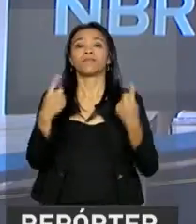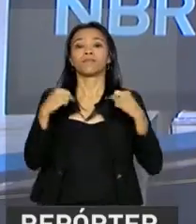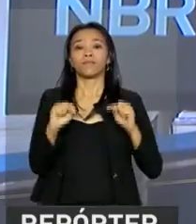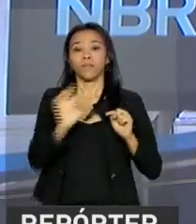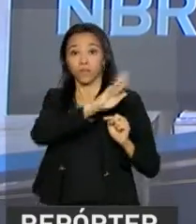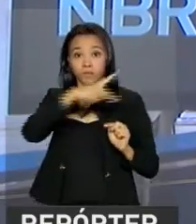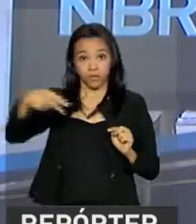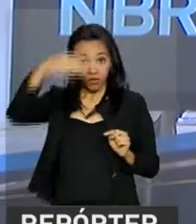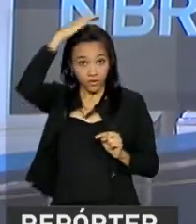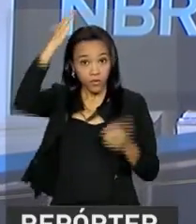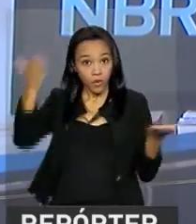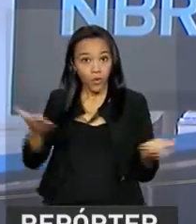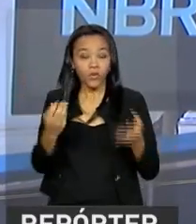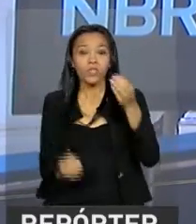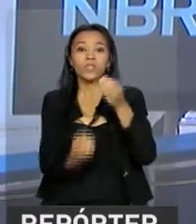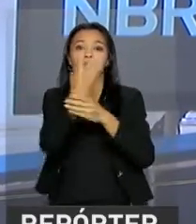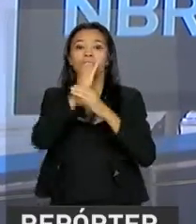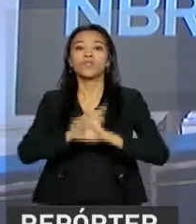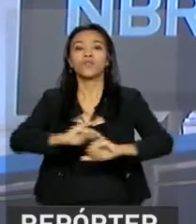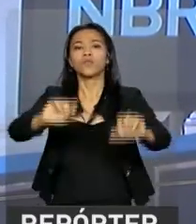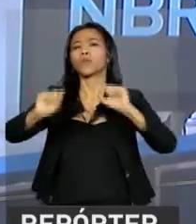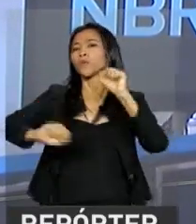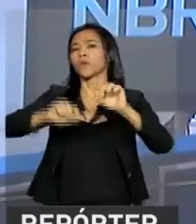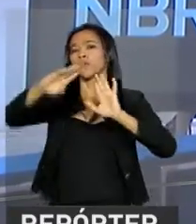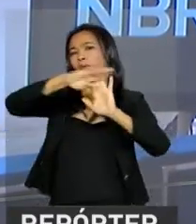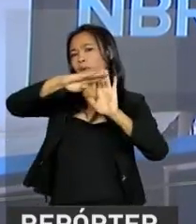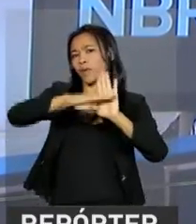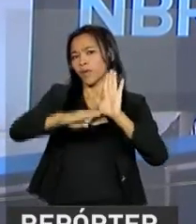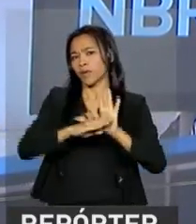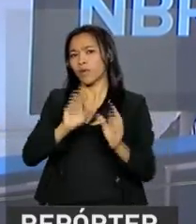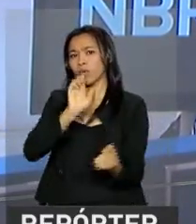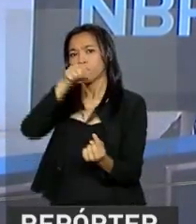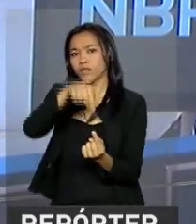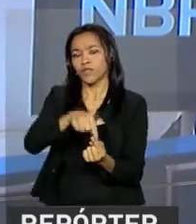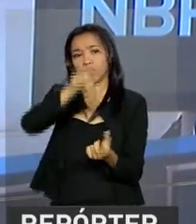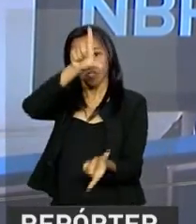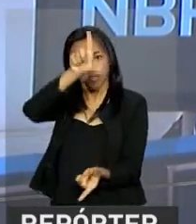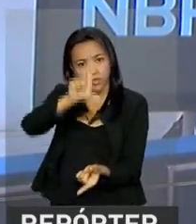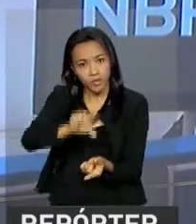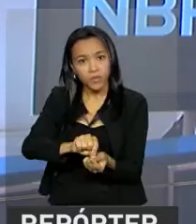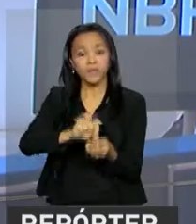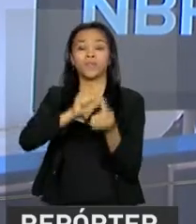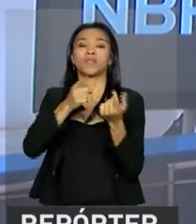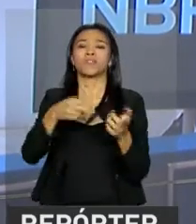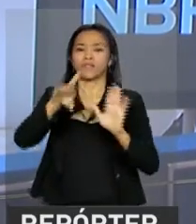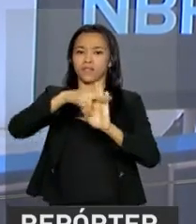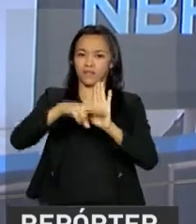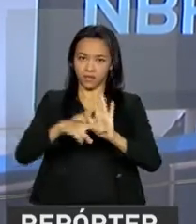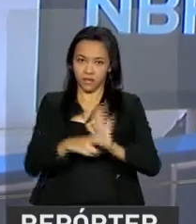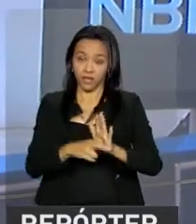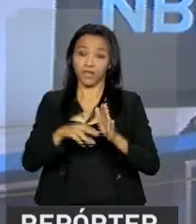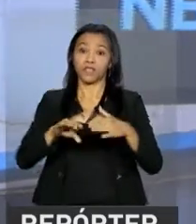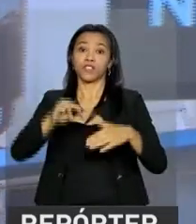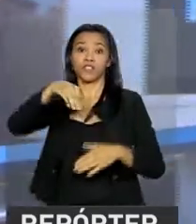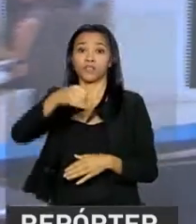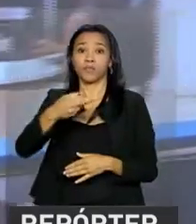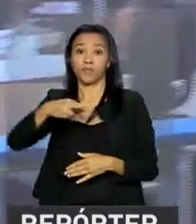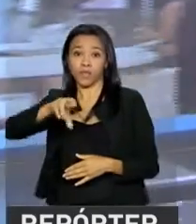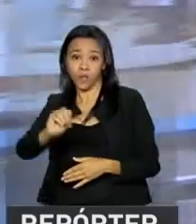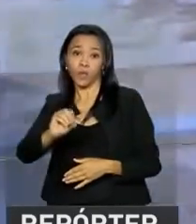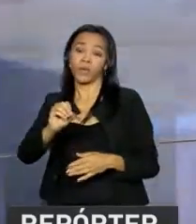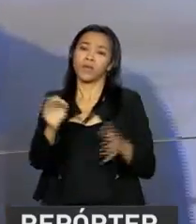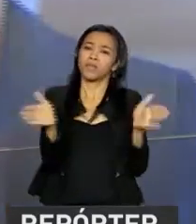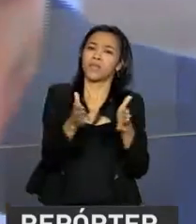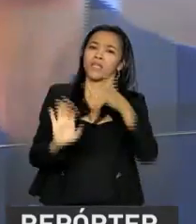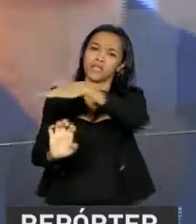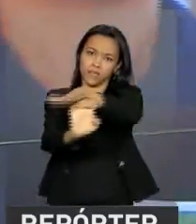Michel Temer lança hoje um programa para simplificar a gestão de micro e pequenas empresas. Quem tem as informações sobre